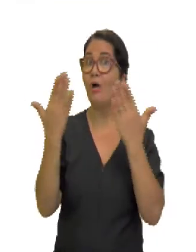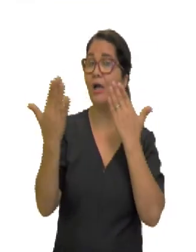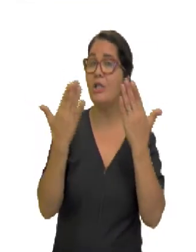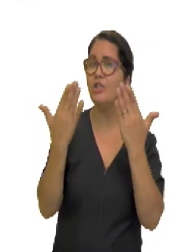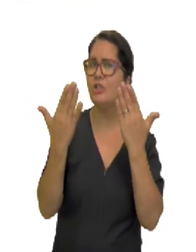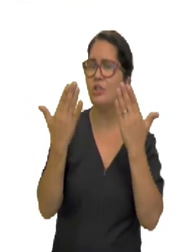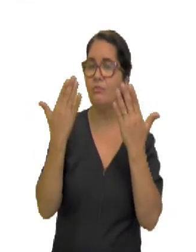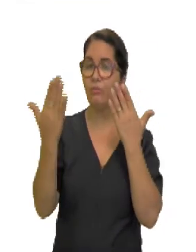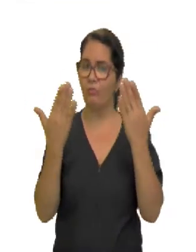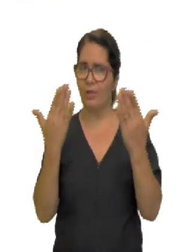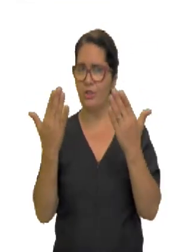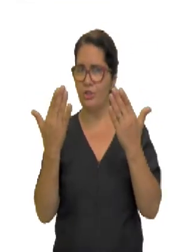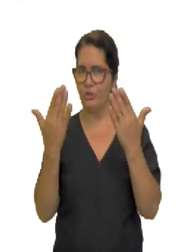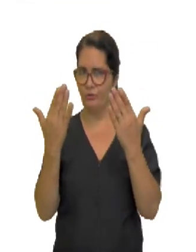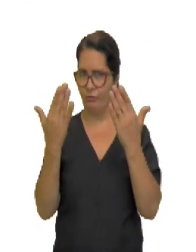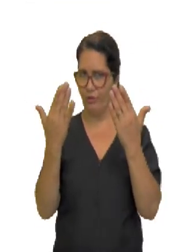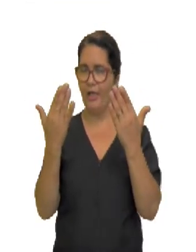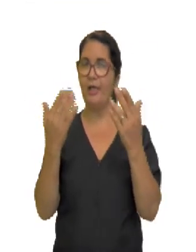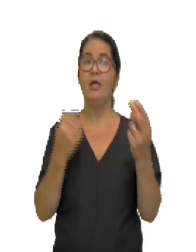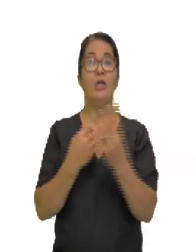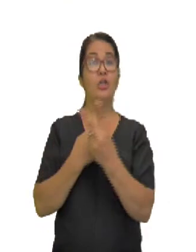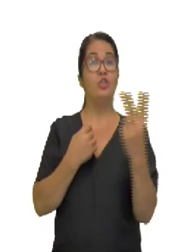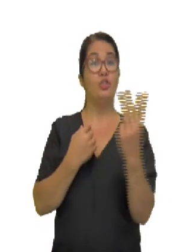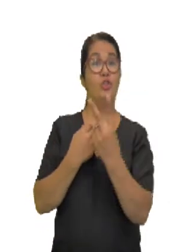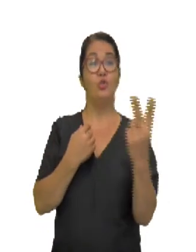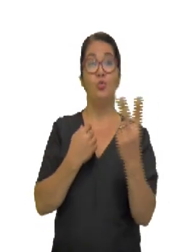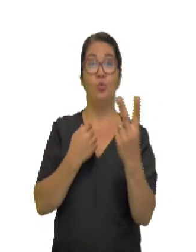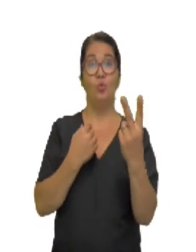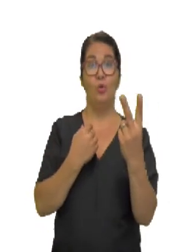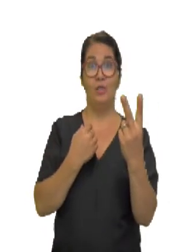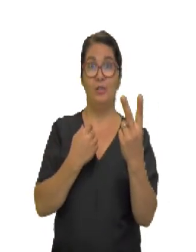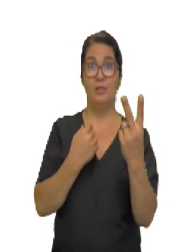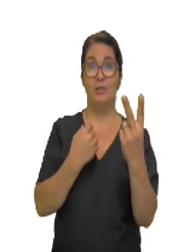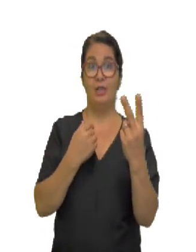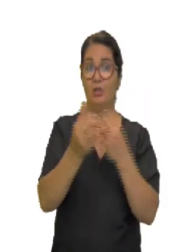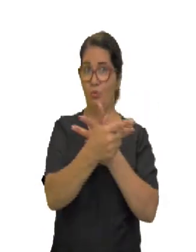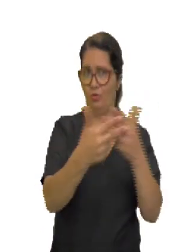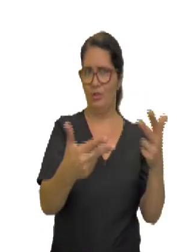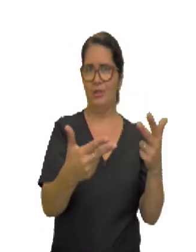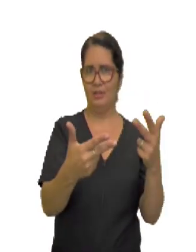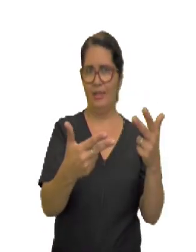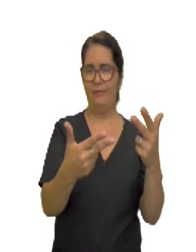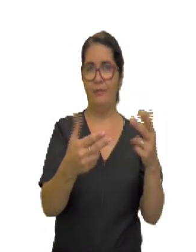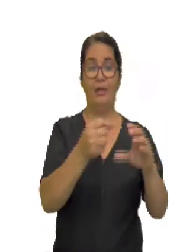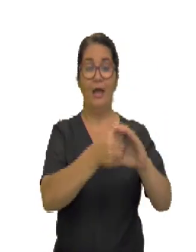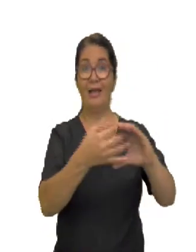uma comparação entre dois ou mais seres. Bem,